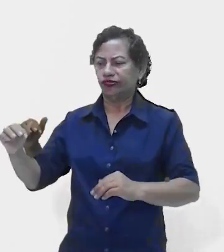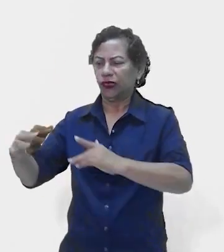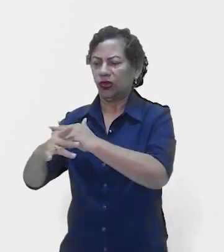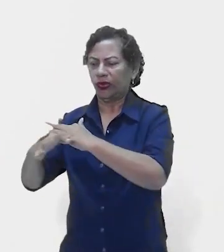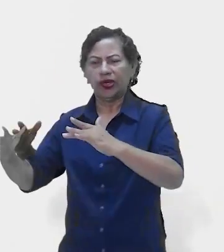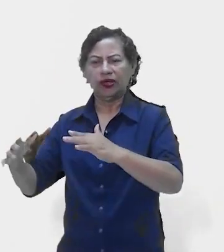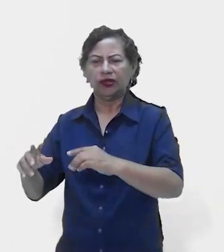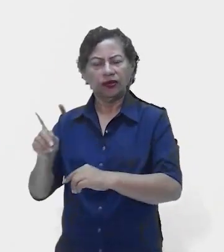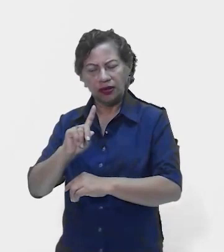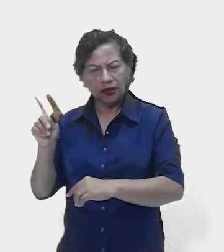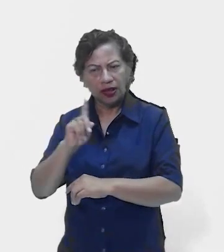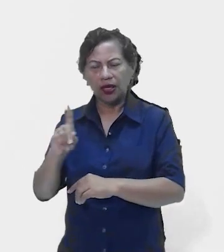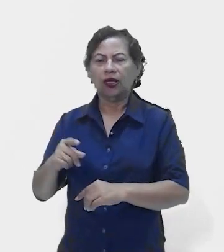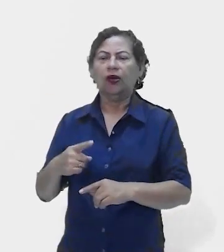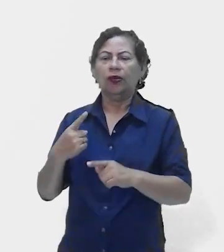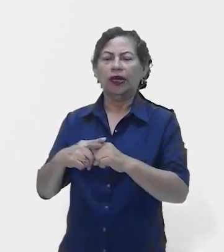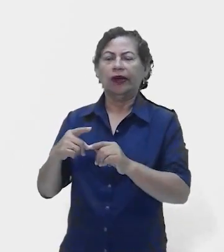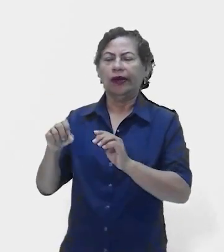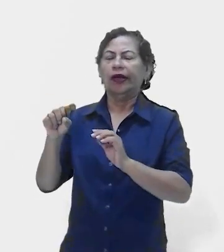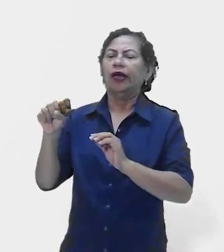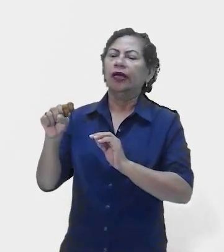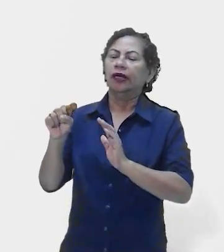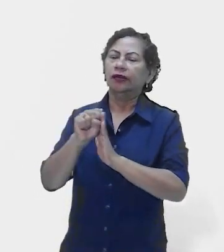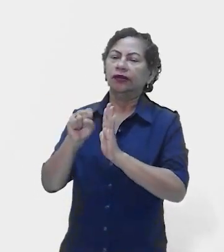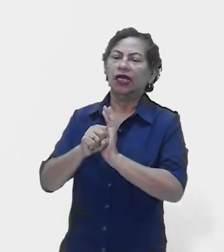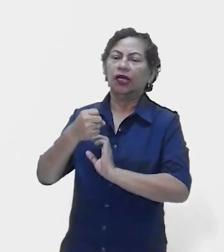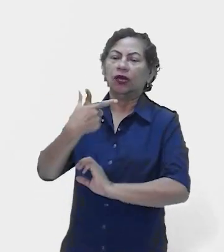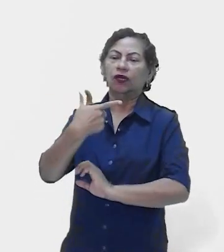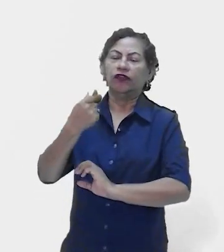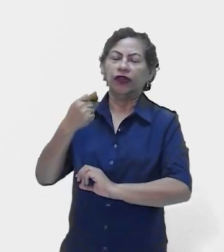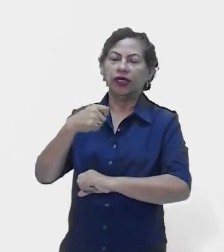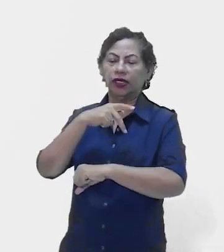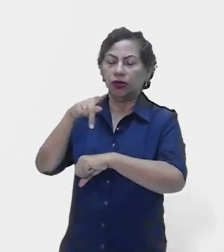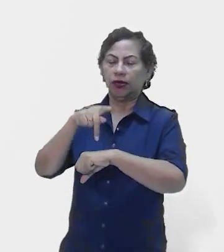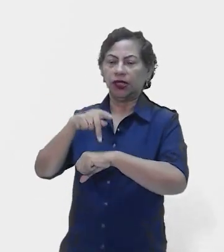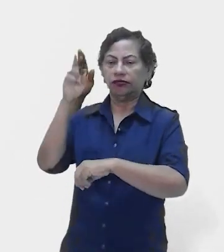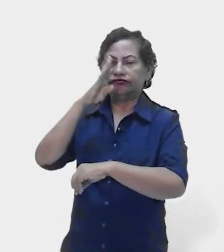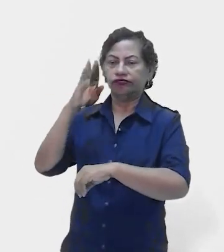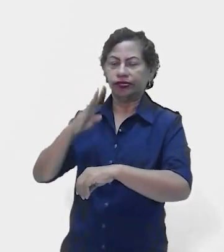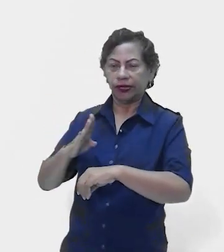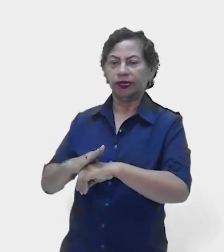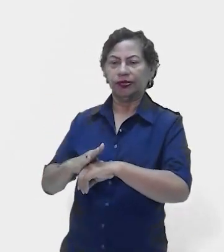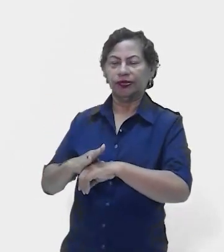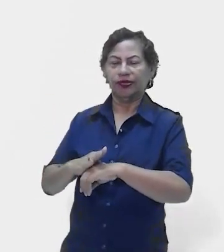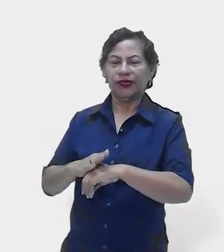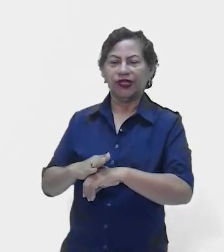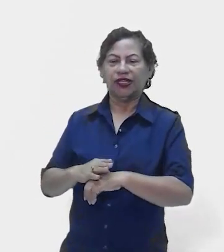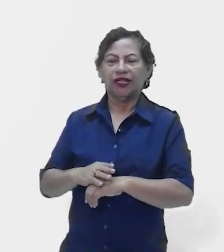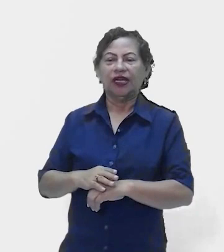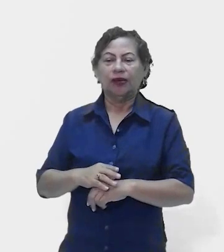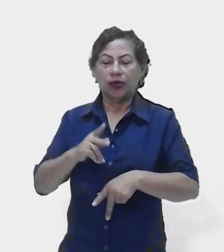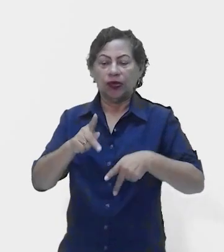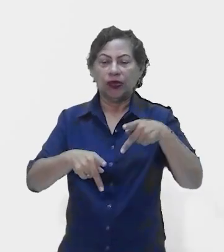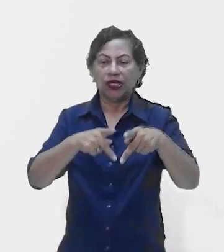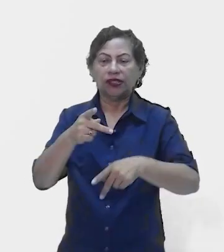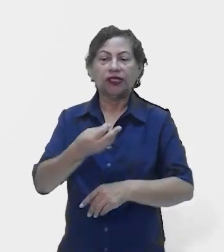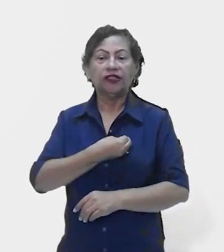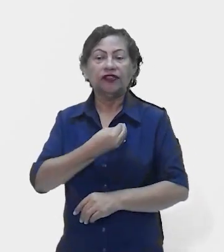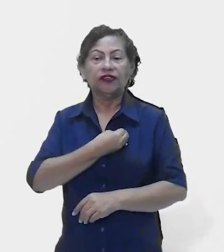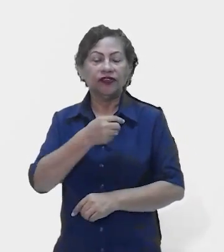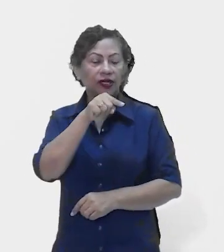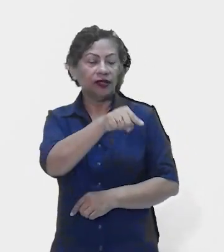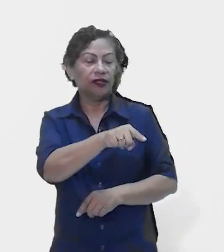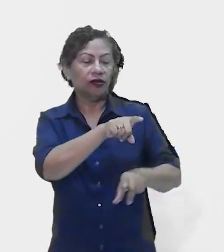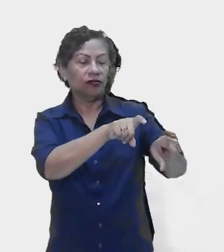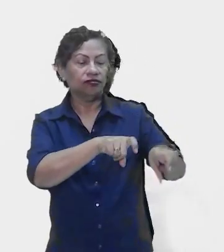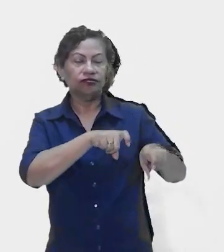as primeiras décadas do século XX, o Brasil ainda era um país agrário e a maior parte da população ela vivia no